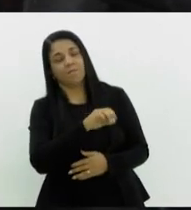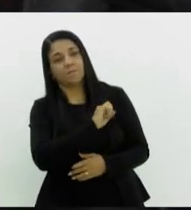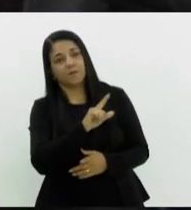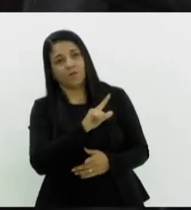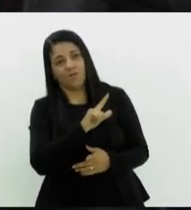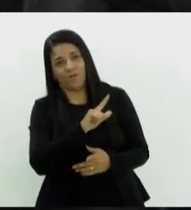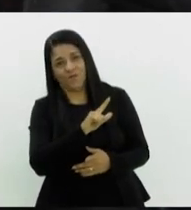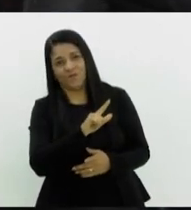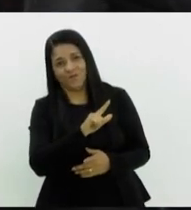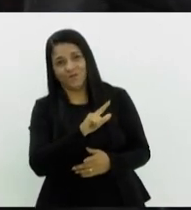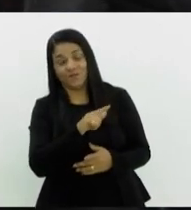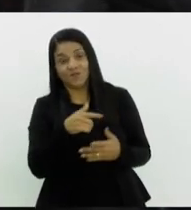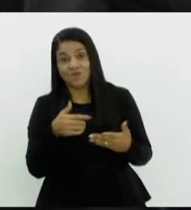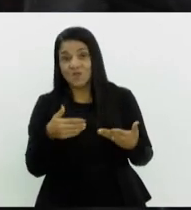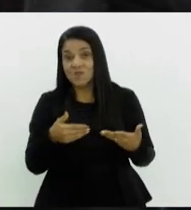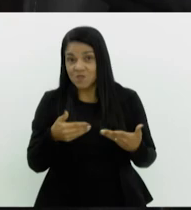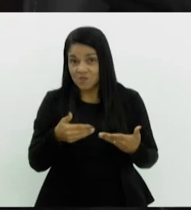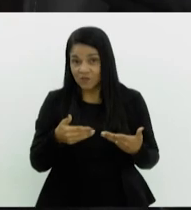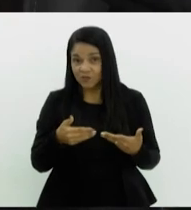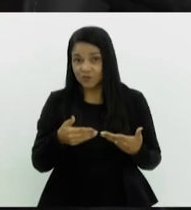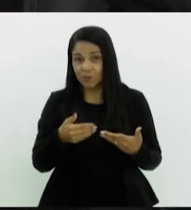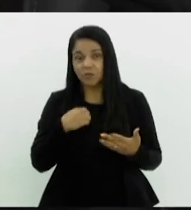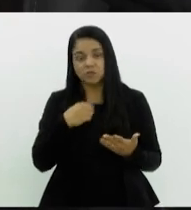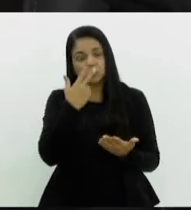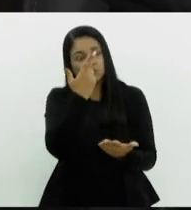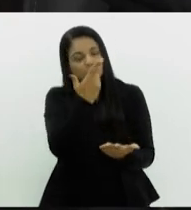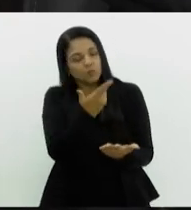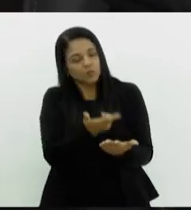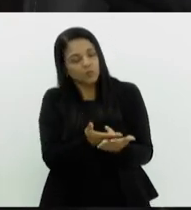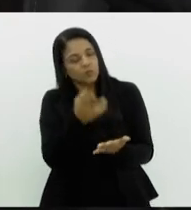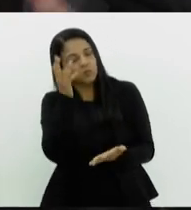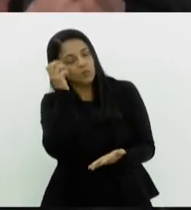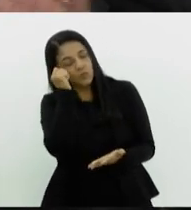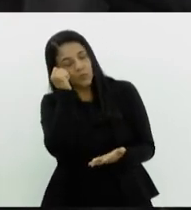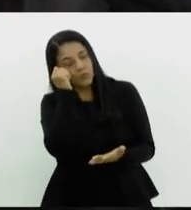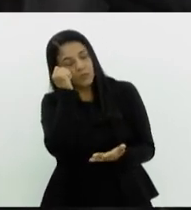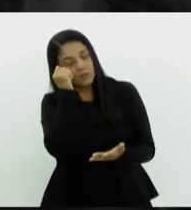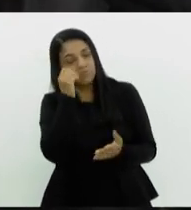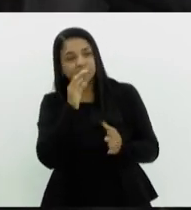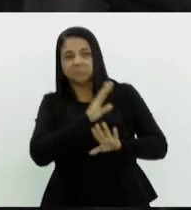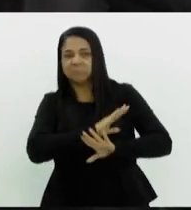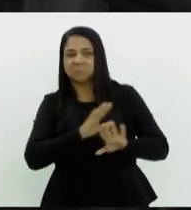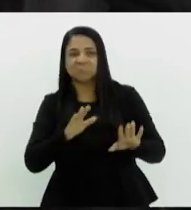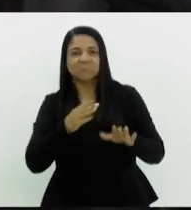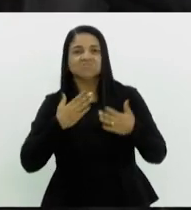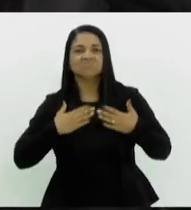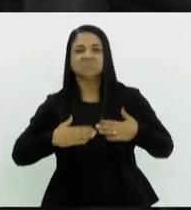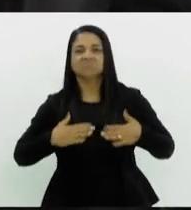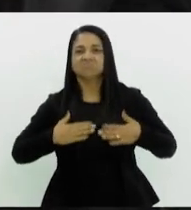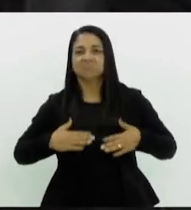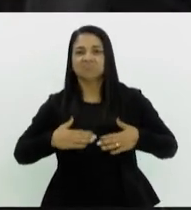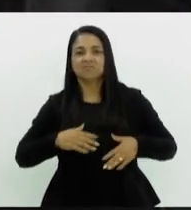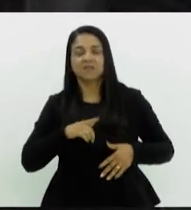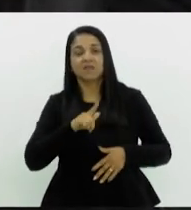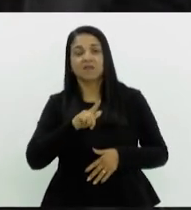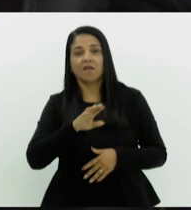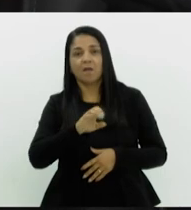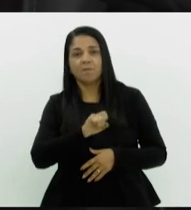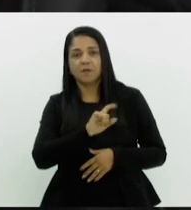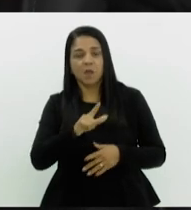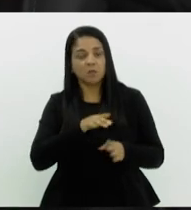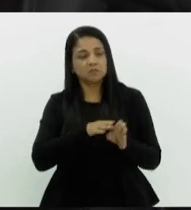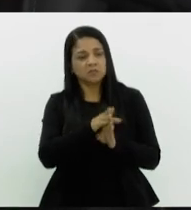grande que hoje eu posso deitar e entregar ao Gabriel a toda a orientação